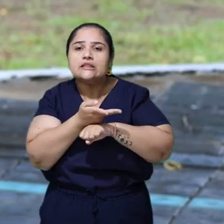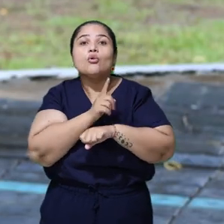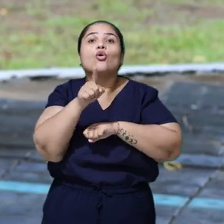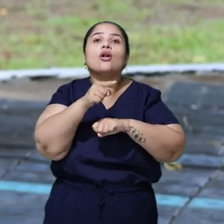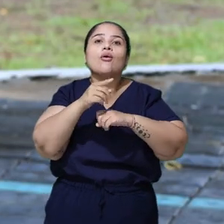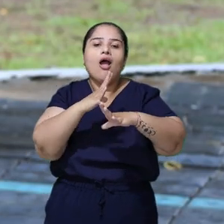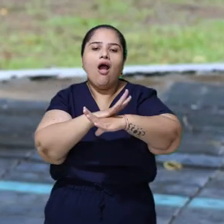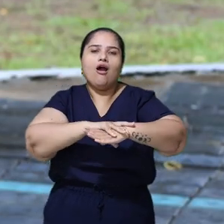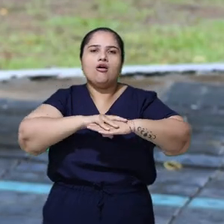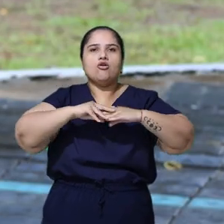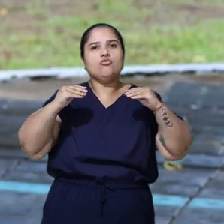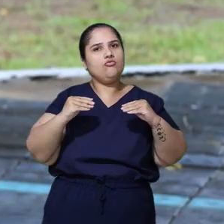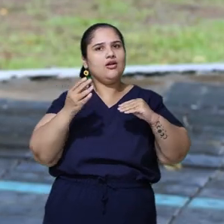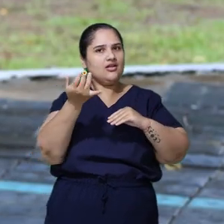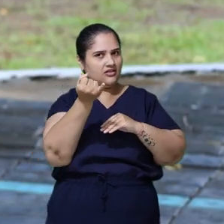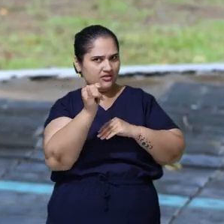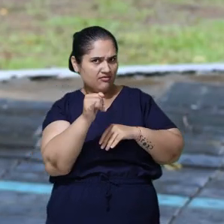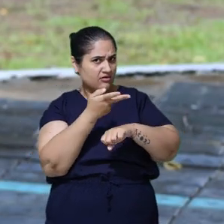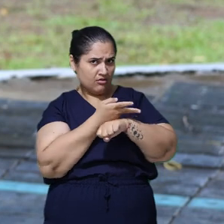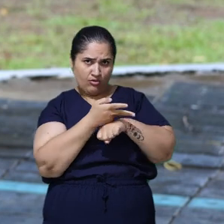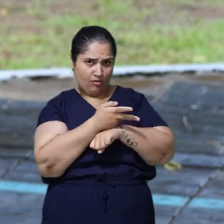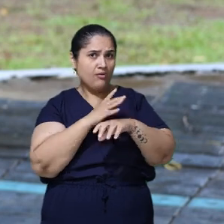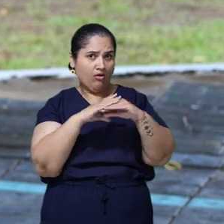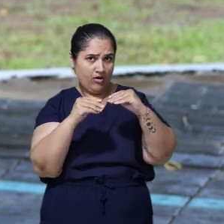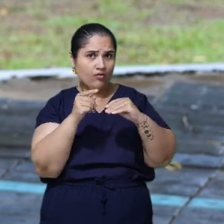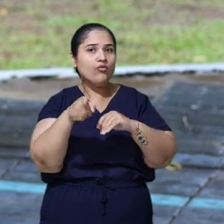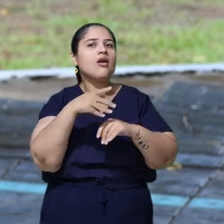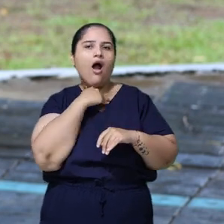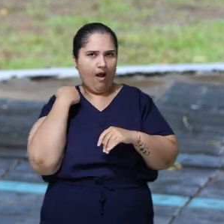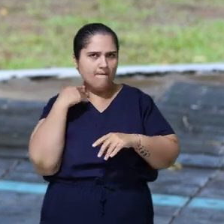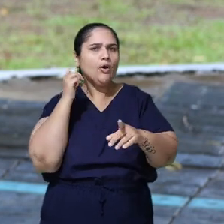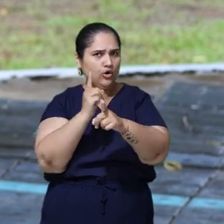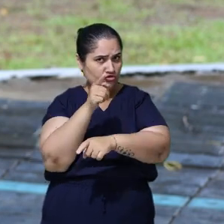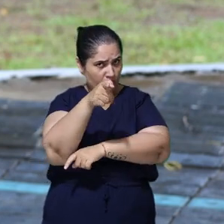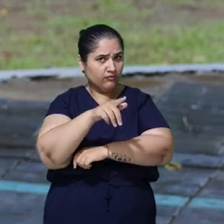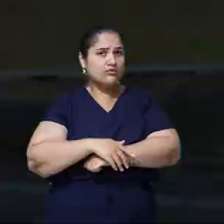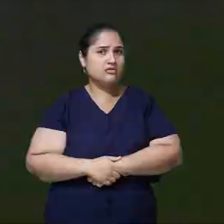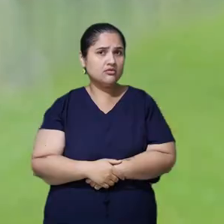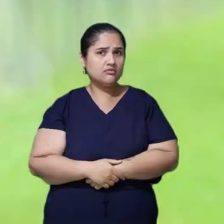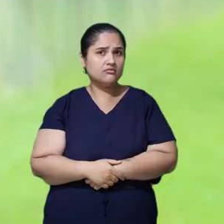a morte vai te achar. Então hoje eu prefiro procurar a cura.